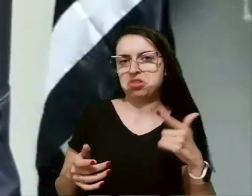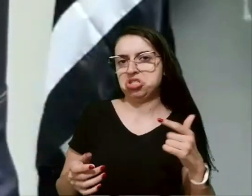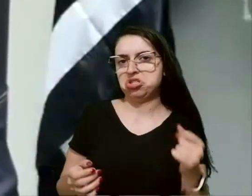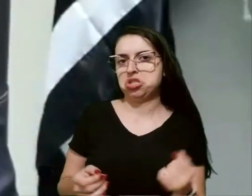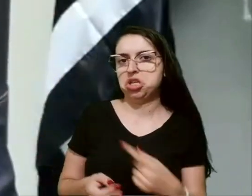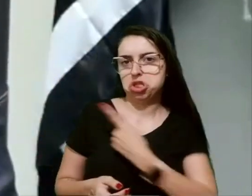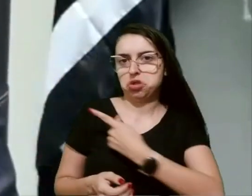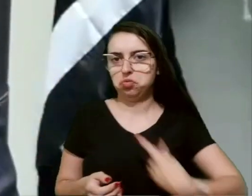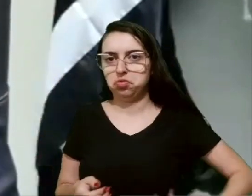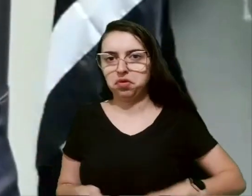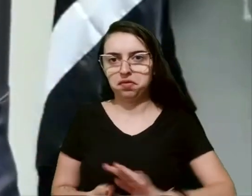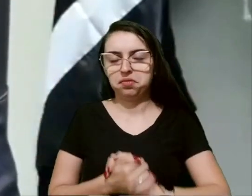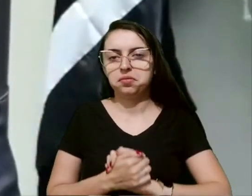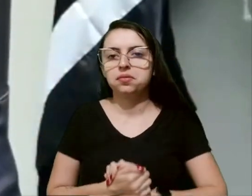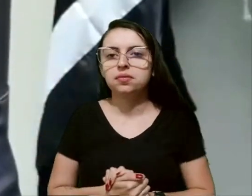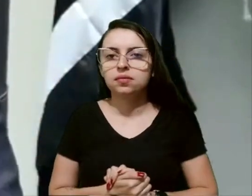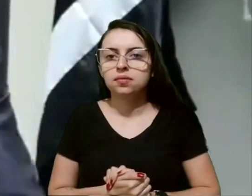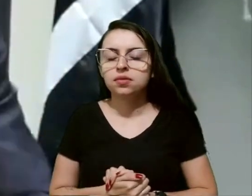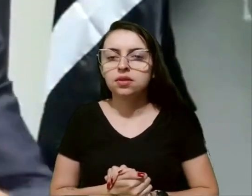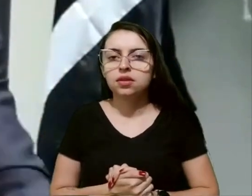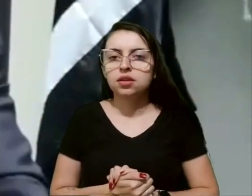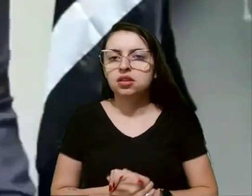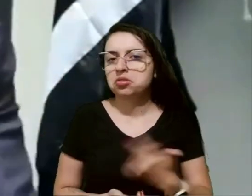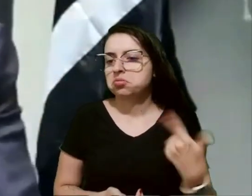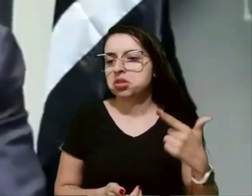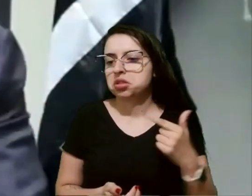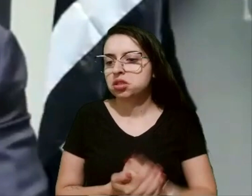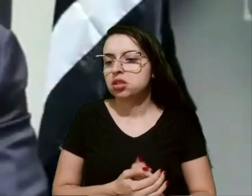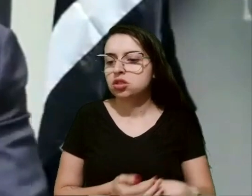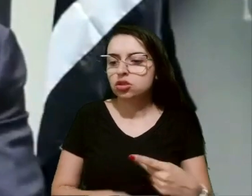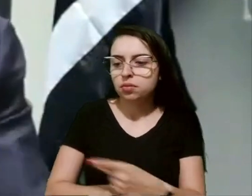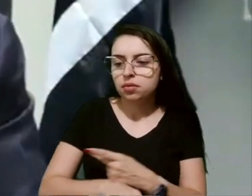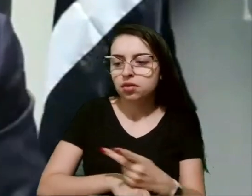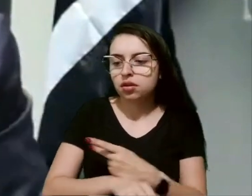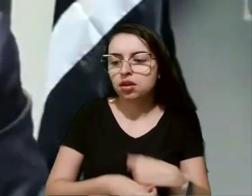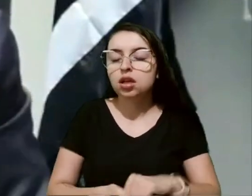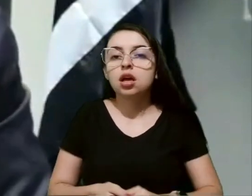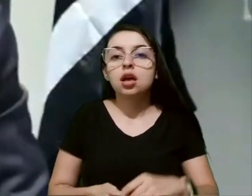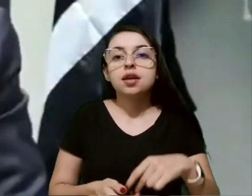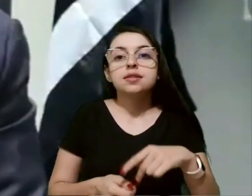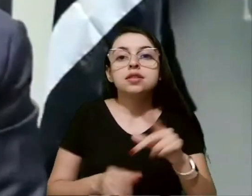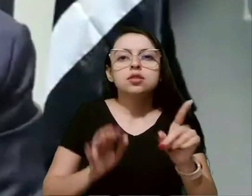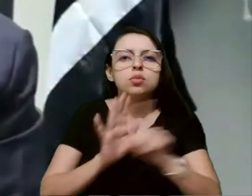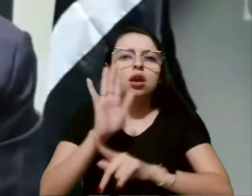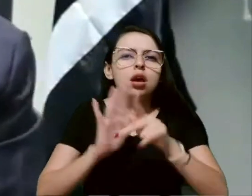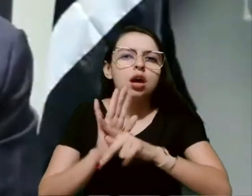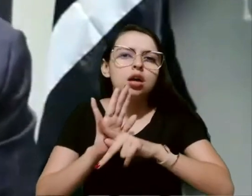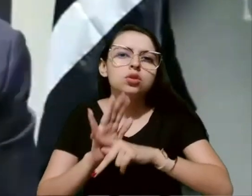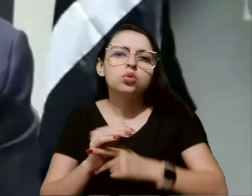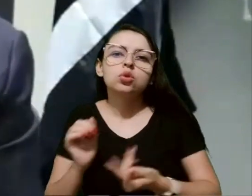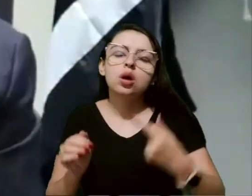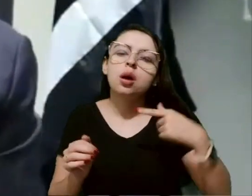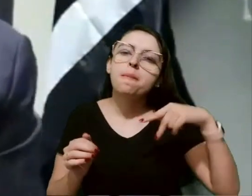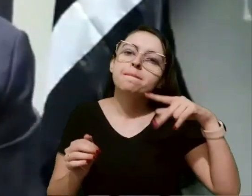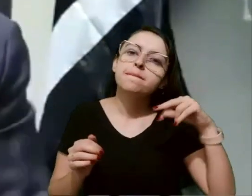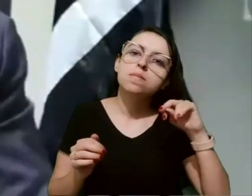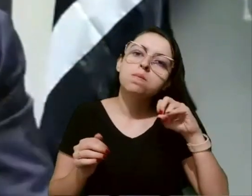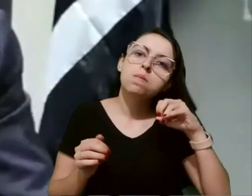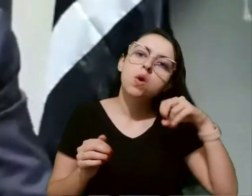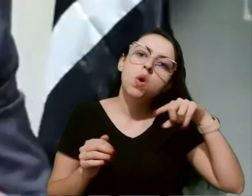governo, né, ou que você não precisa de estratégias de política pública? Porque eles olham a sociedade pelo ângulo que deu